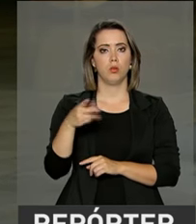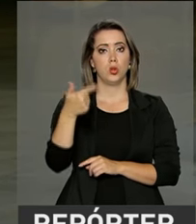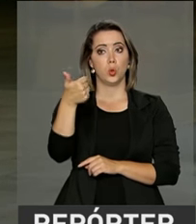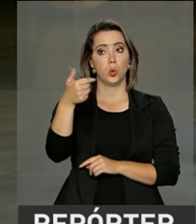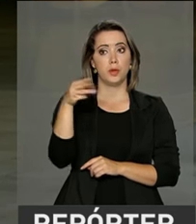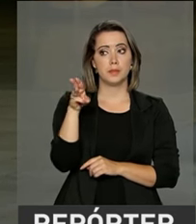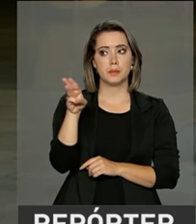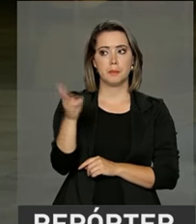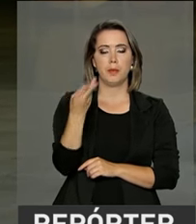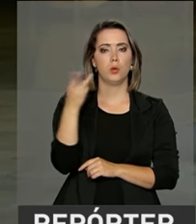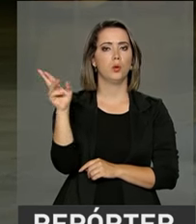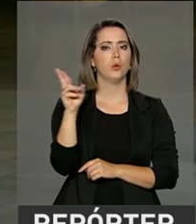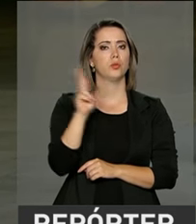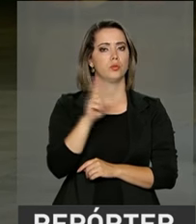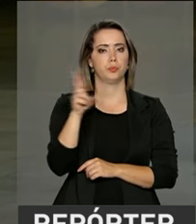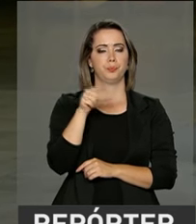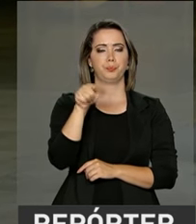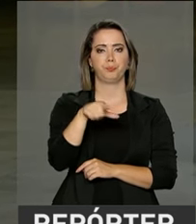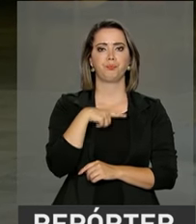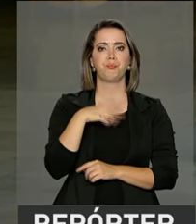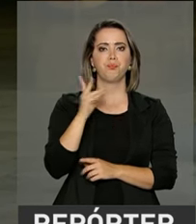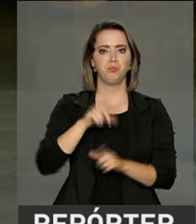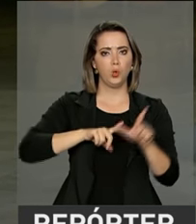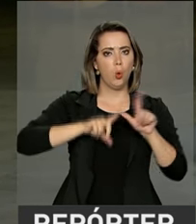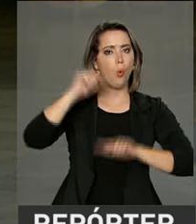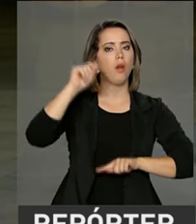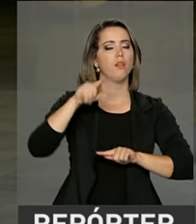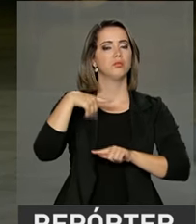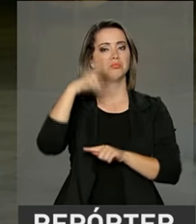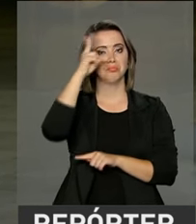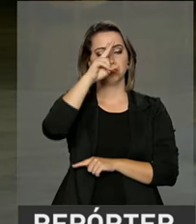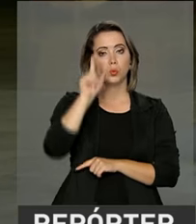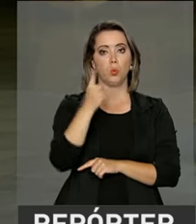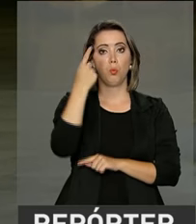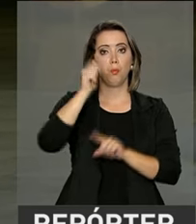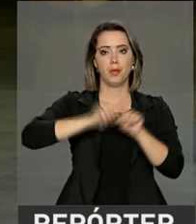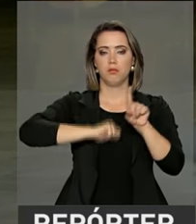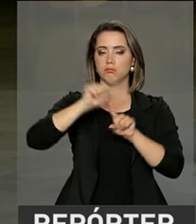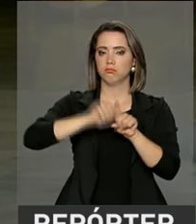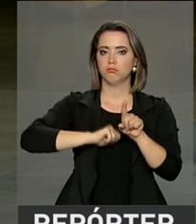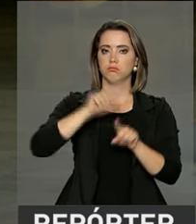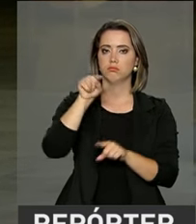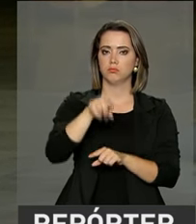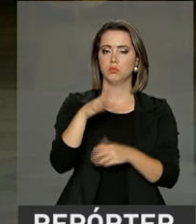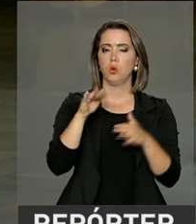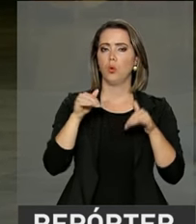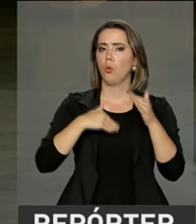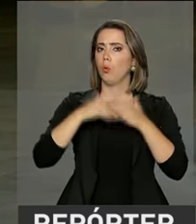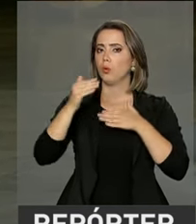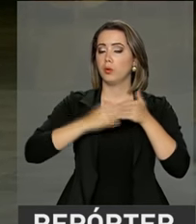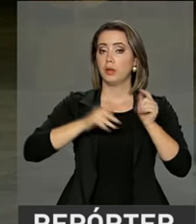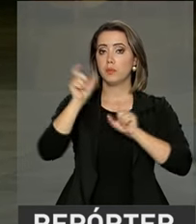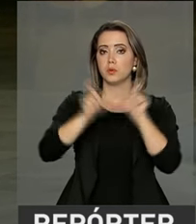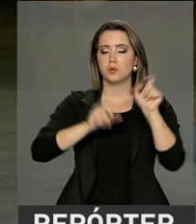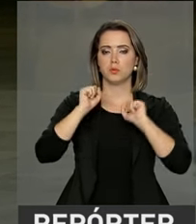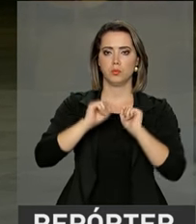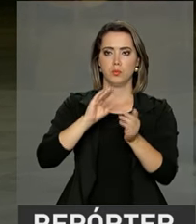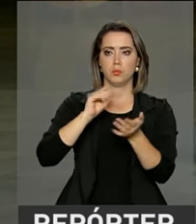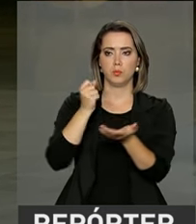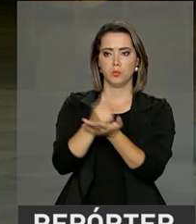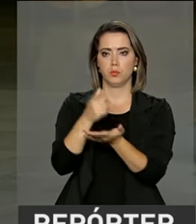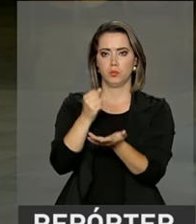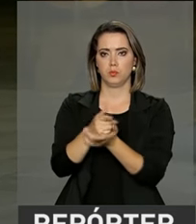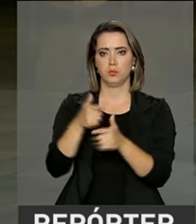R$ 2,650 bilhões. O recorde para a série histórica, considerando um único mês. Roberto, qualquer pessoa pode investir